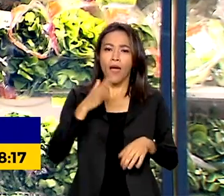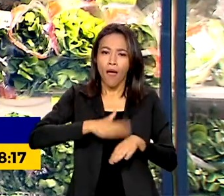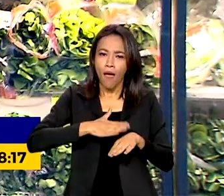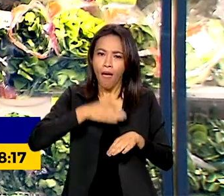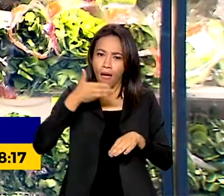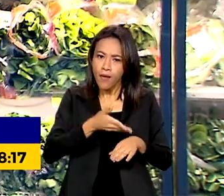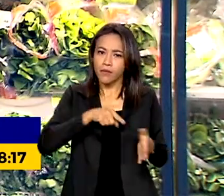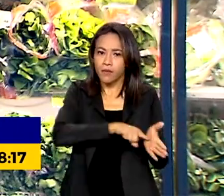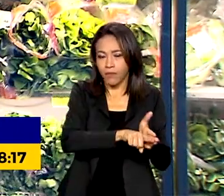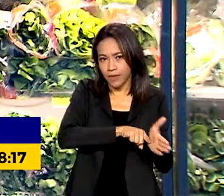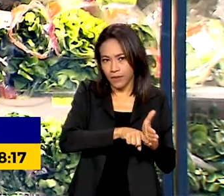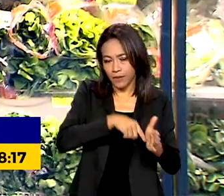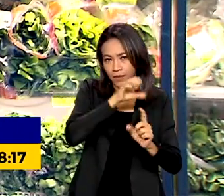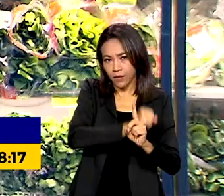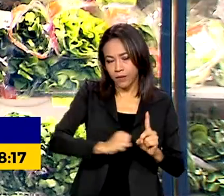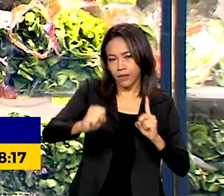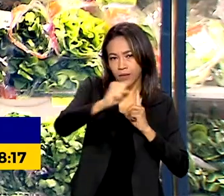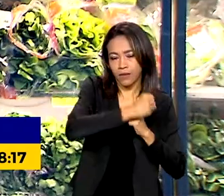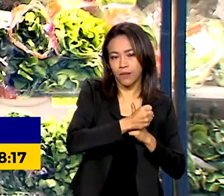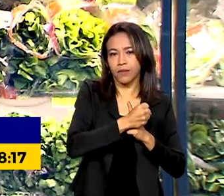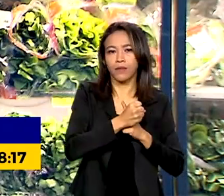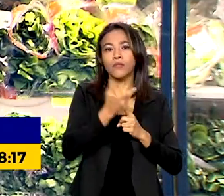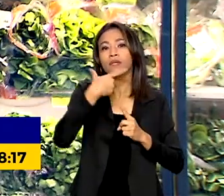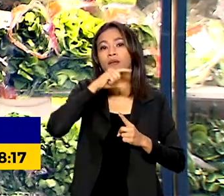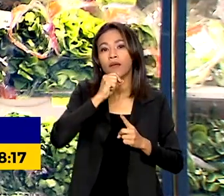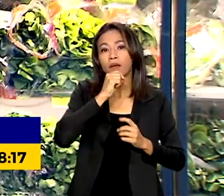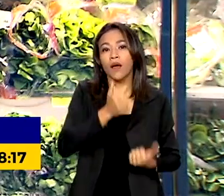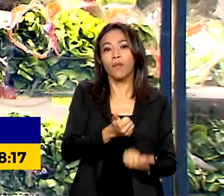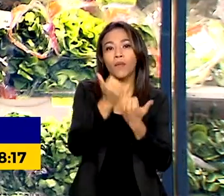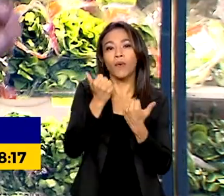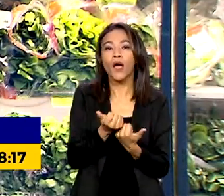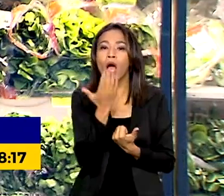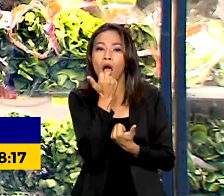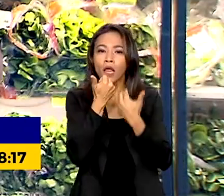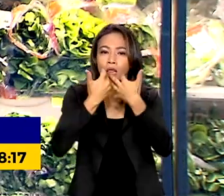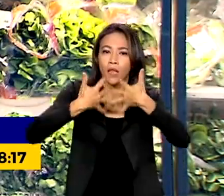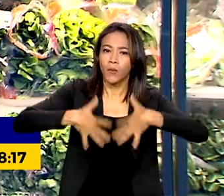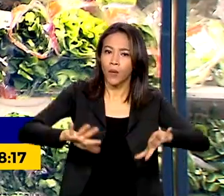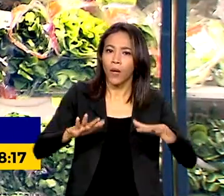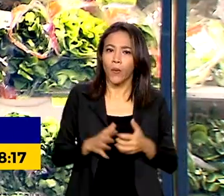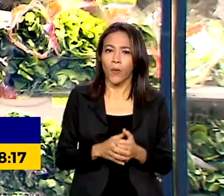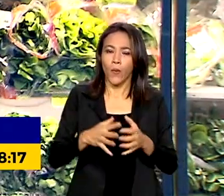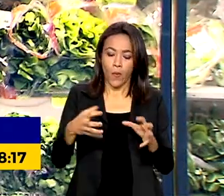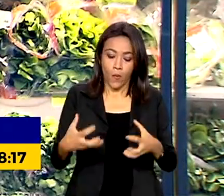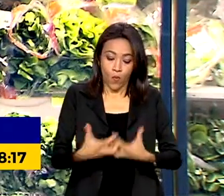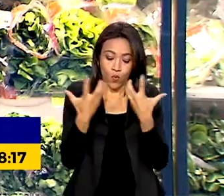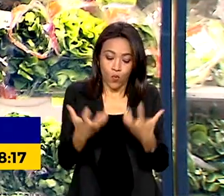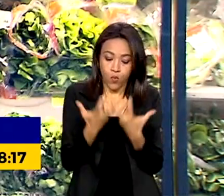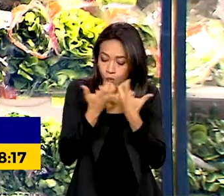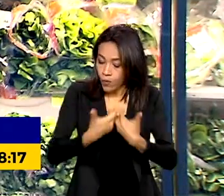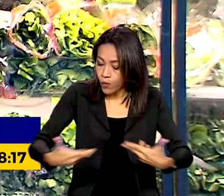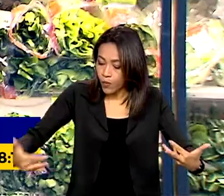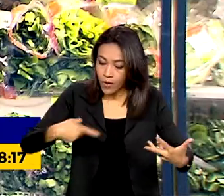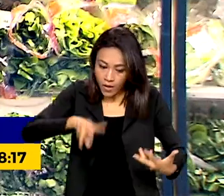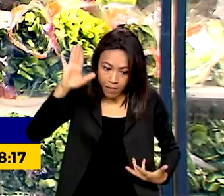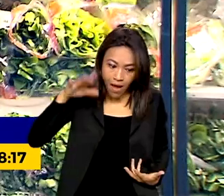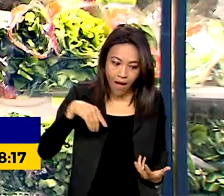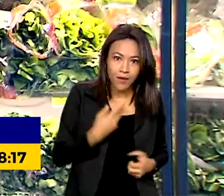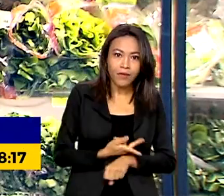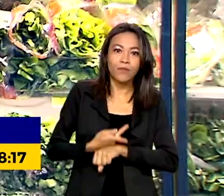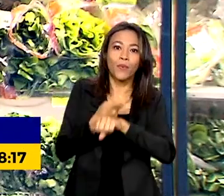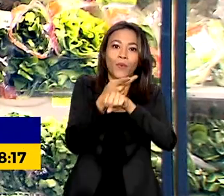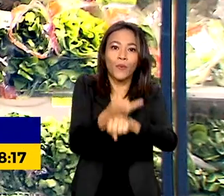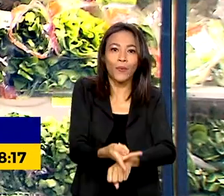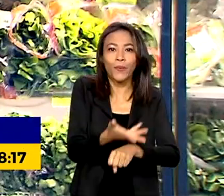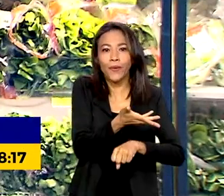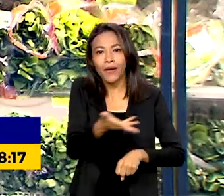da associação de promoção dos orgânicos os legumes e as verduras são os tipos de orgânicos mais procurados